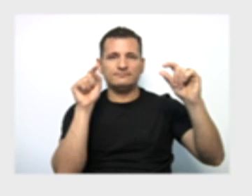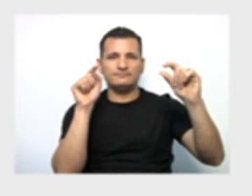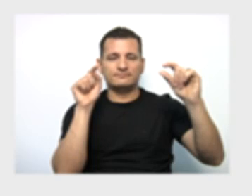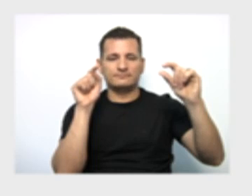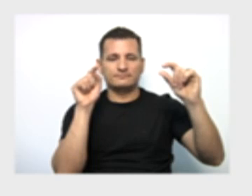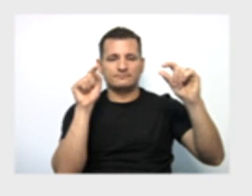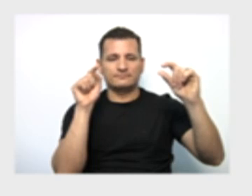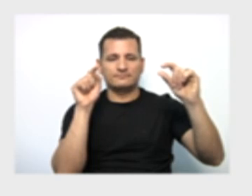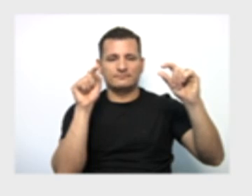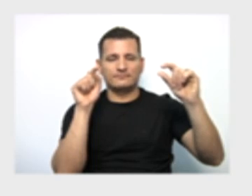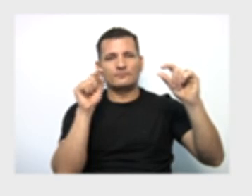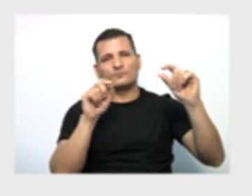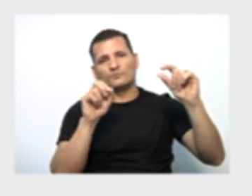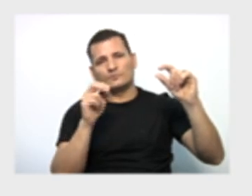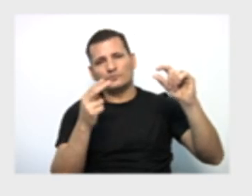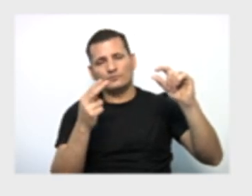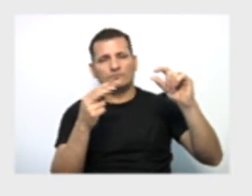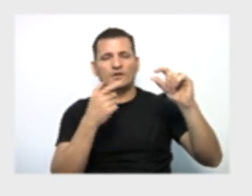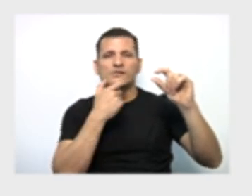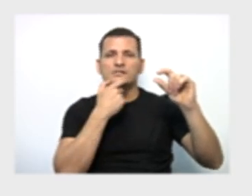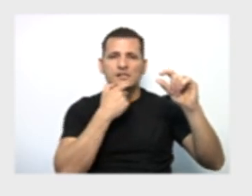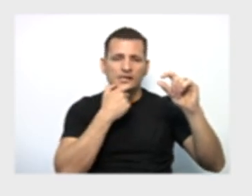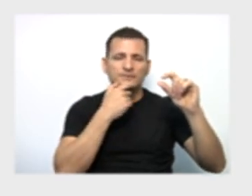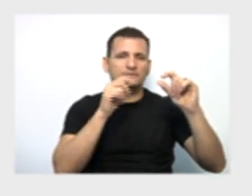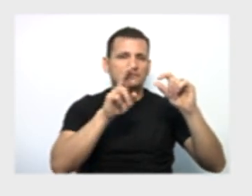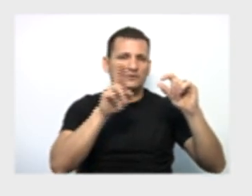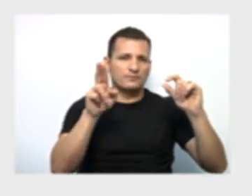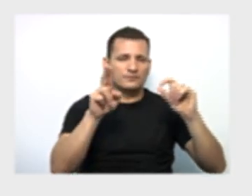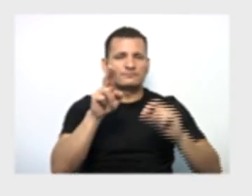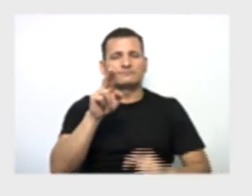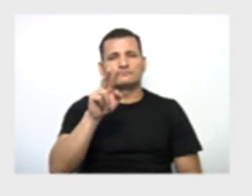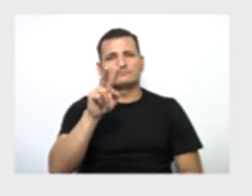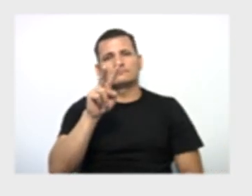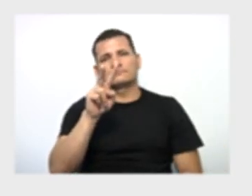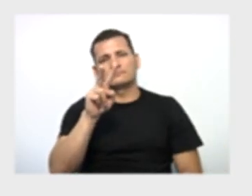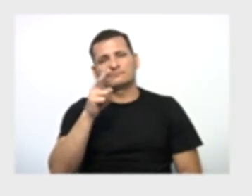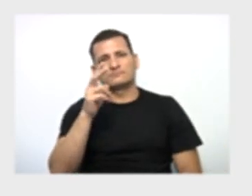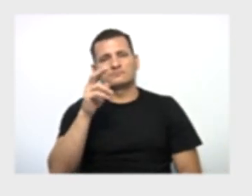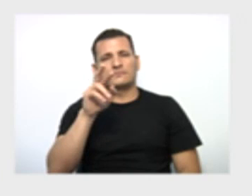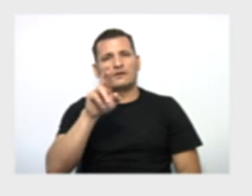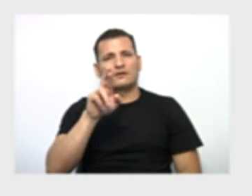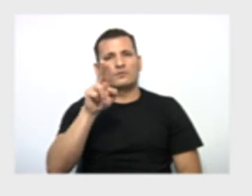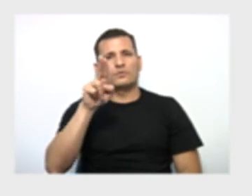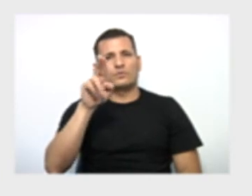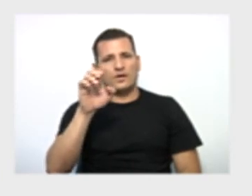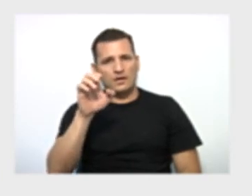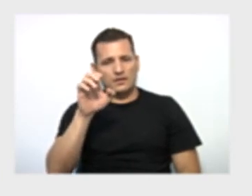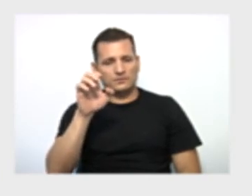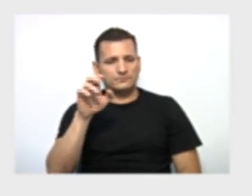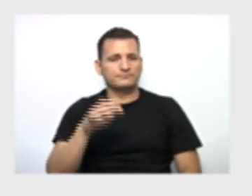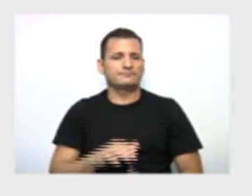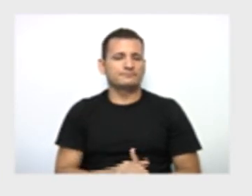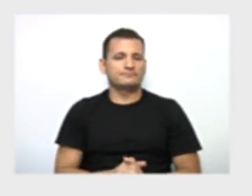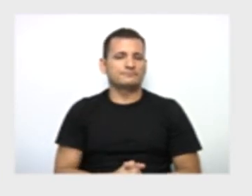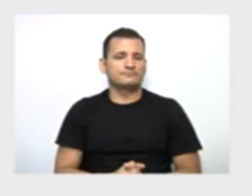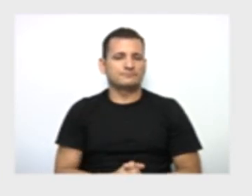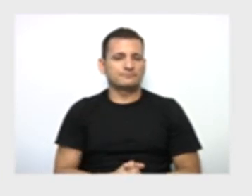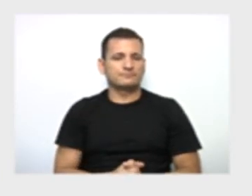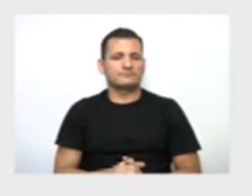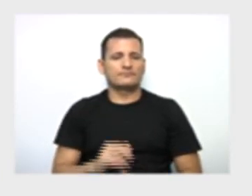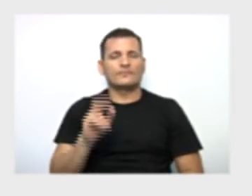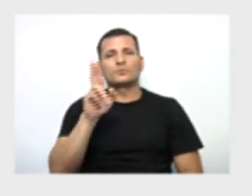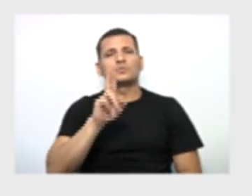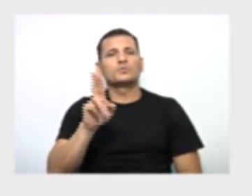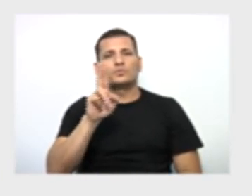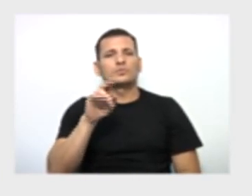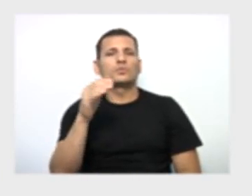você tiver com um notepad em inglês, ele vai estar escrito run, R-U-N, e vou escolher qual navegador